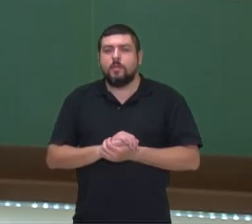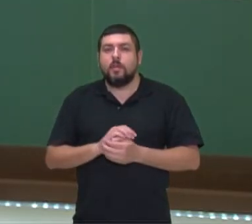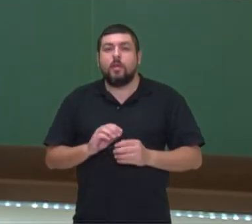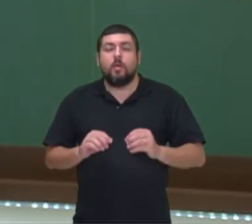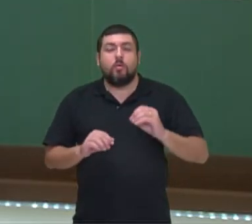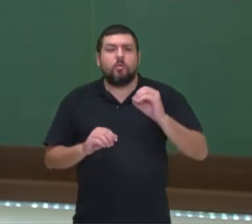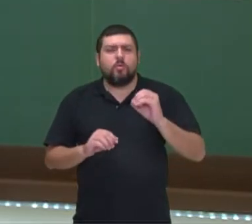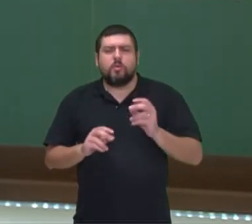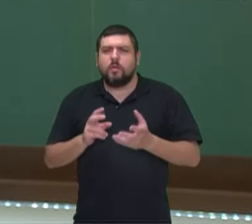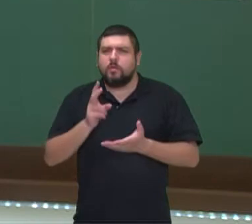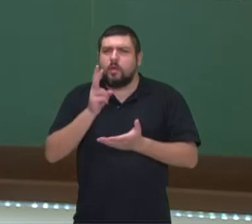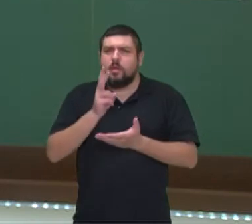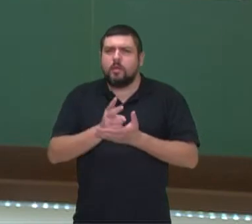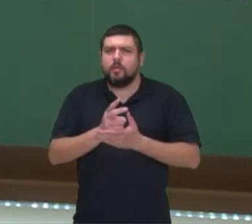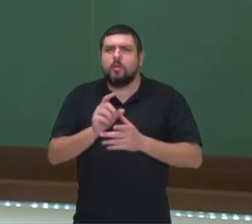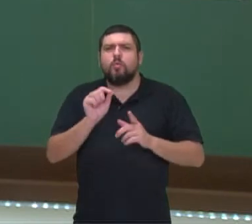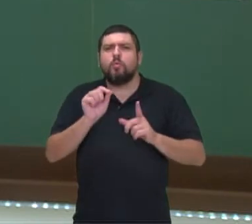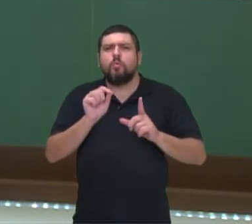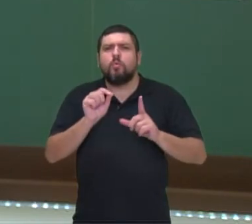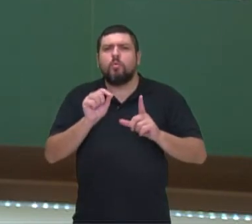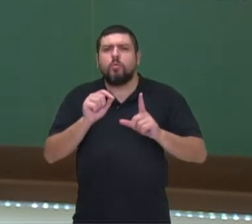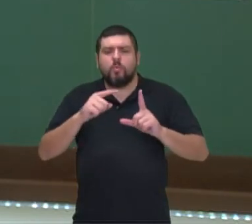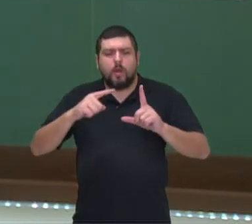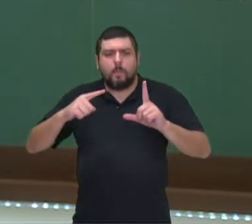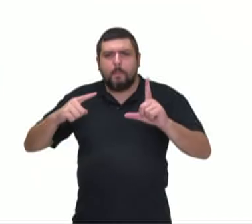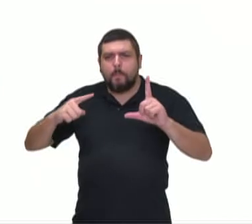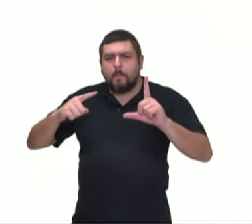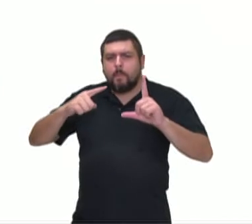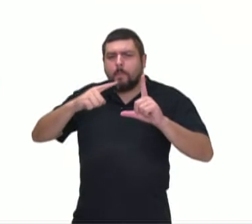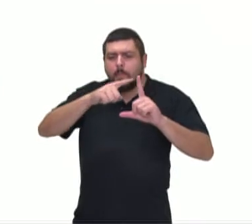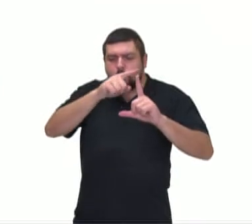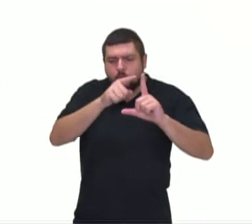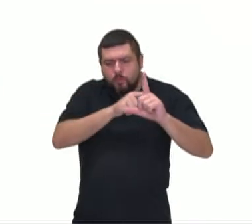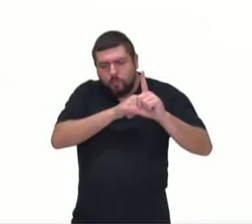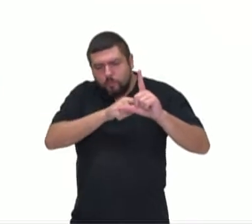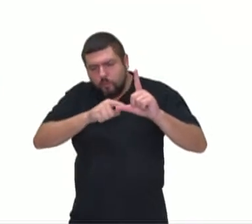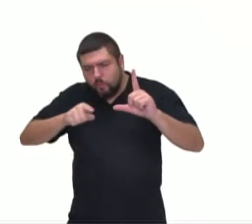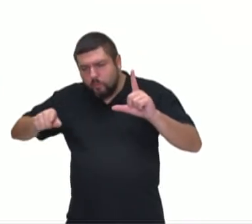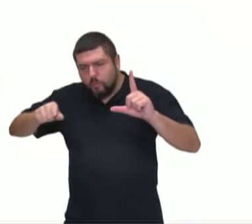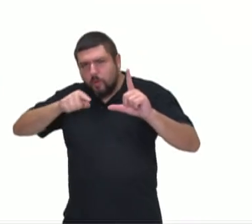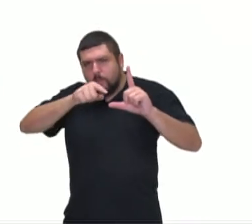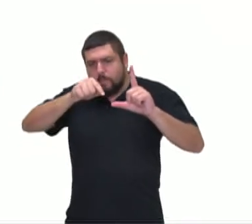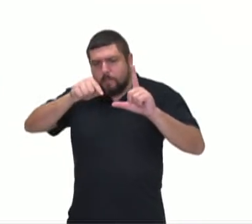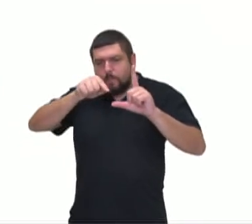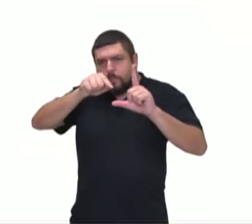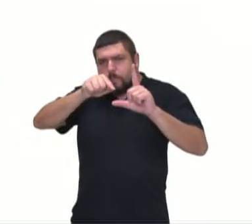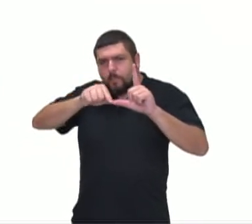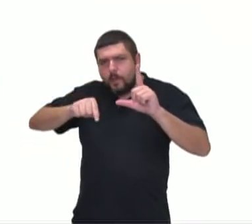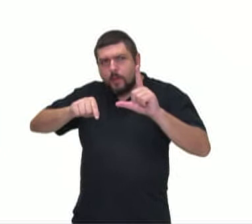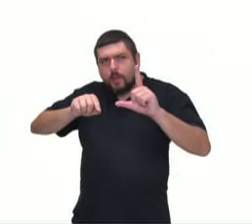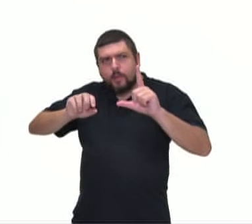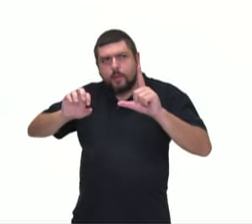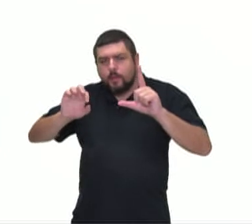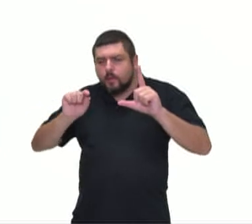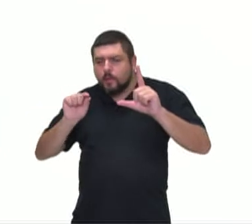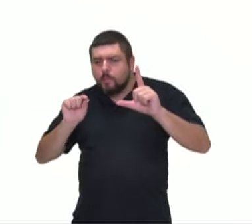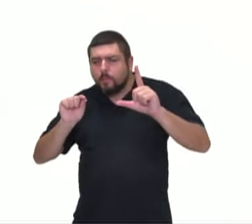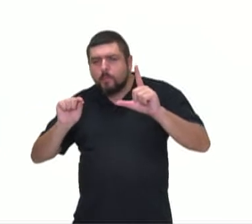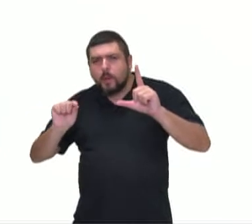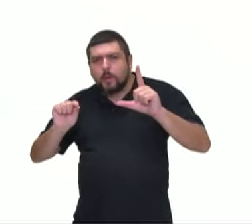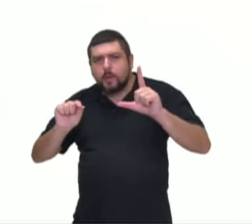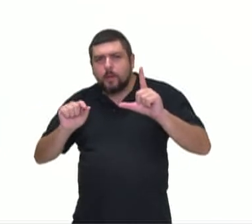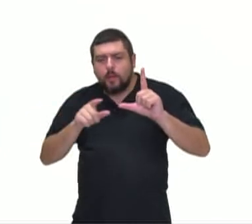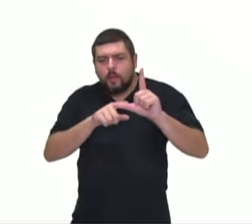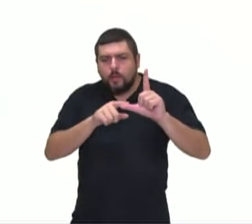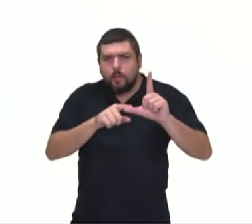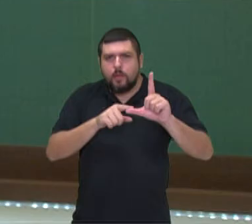ser sempre aquele pontinho que corta lá no eixo horizontal. Aquele pontinho ali naquele eixo X, que é o